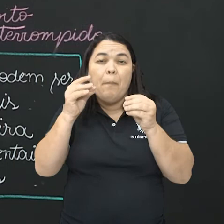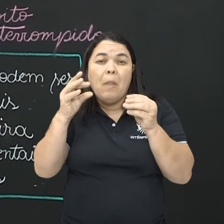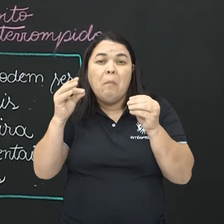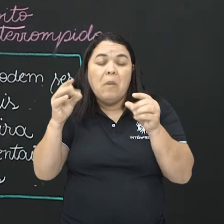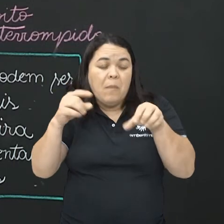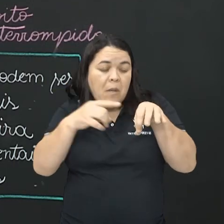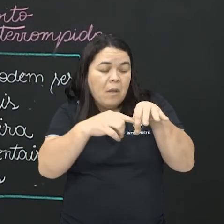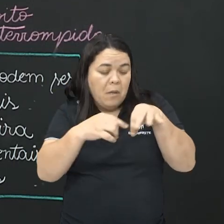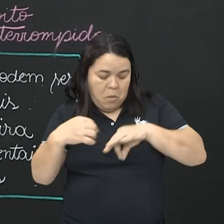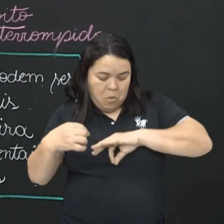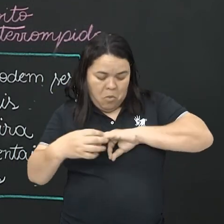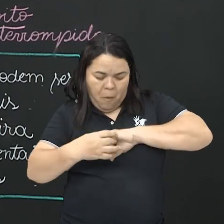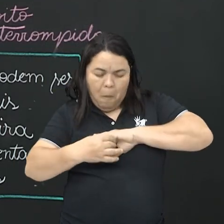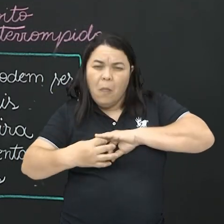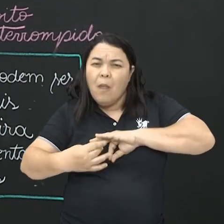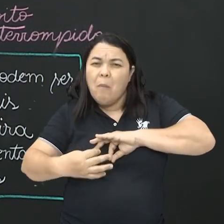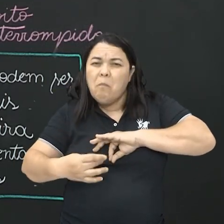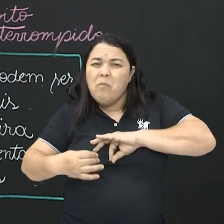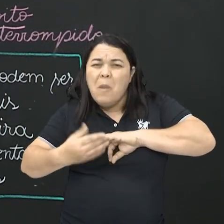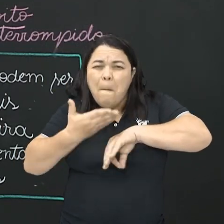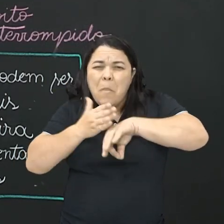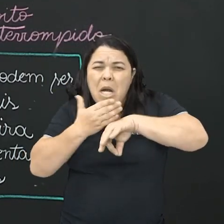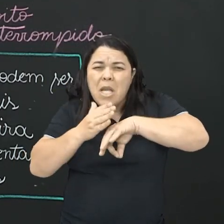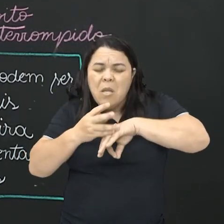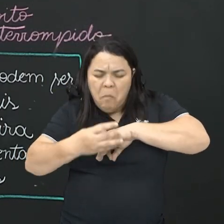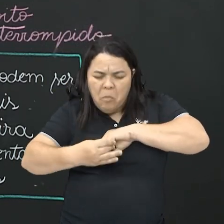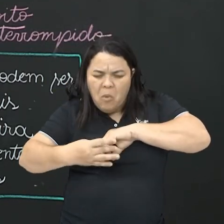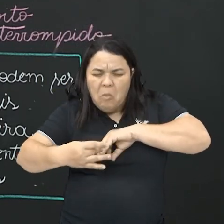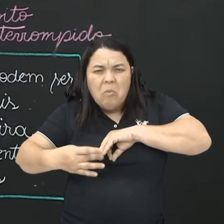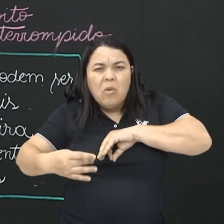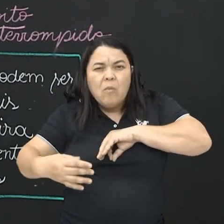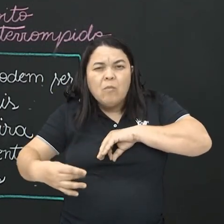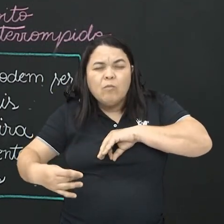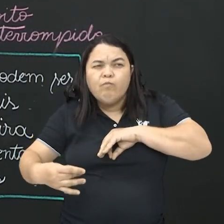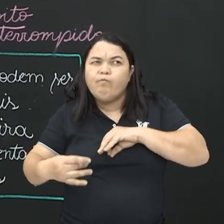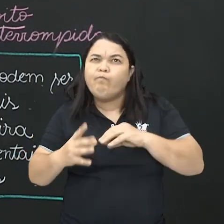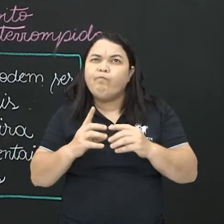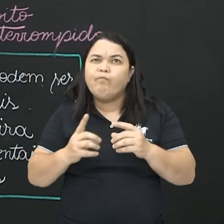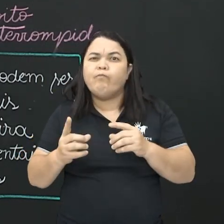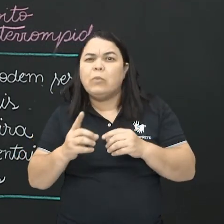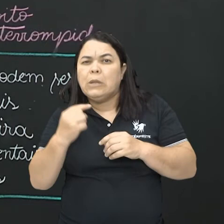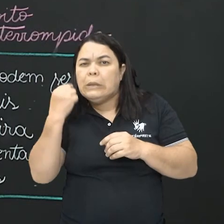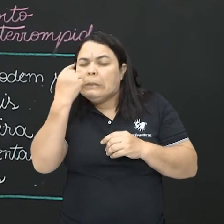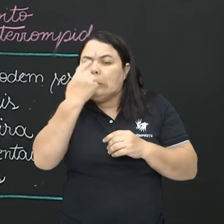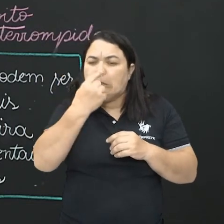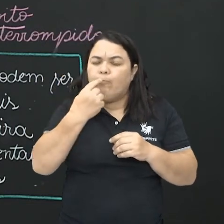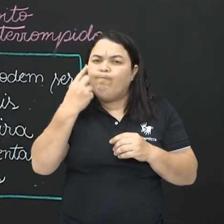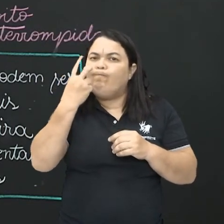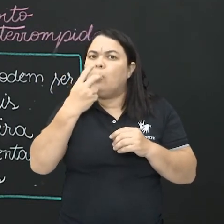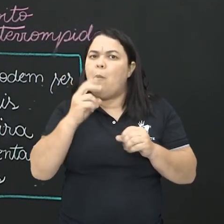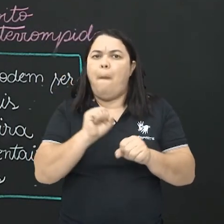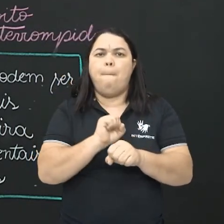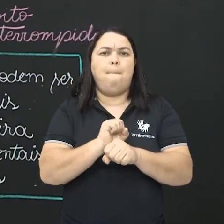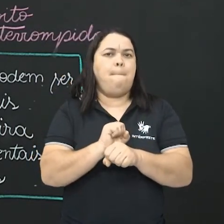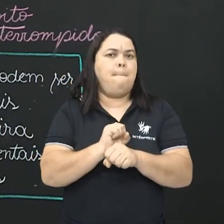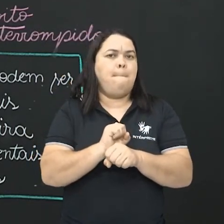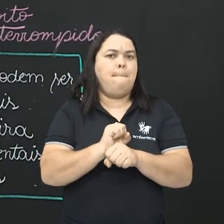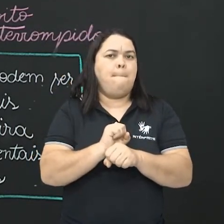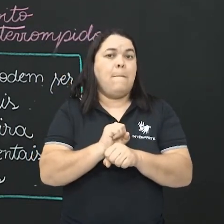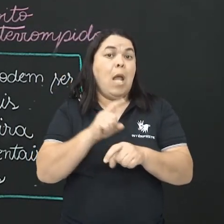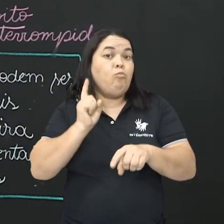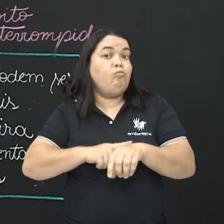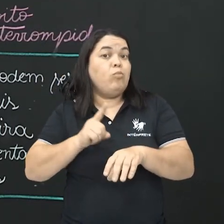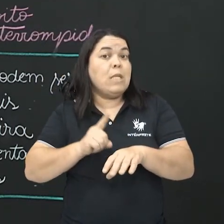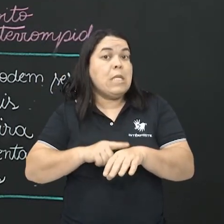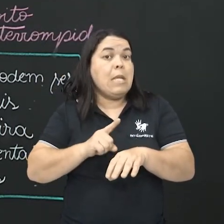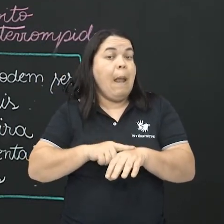que esse óvulo, o ovócito, lá na tuba uterina, ele é liberado. Muitas mulheres optam por esse método. O que ela faz? Ela